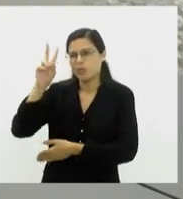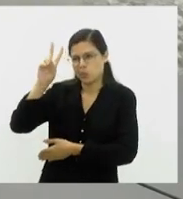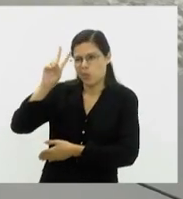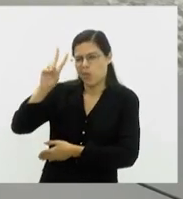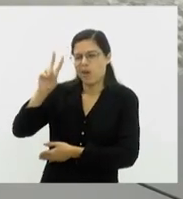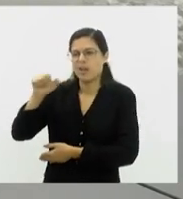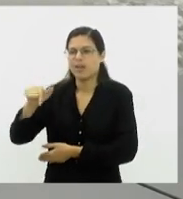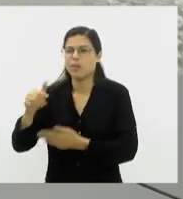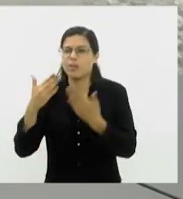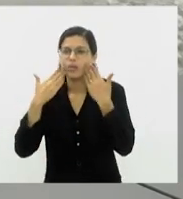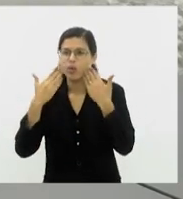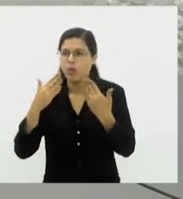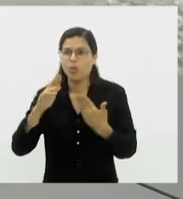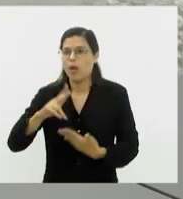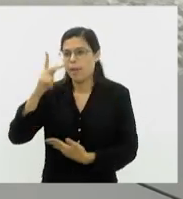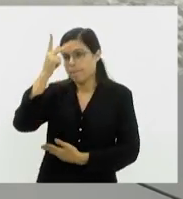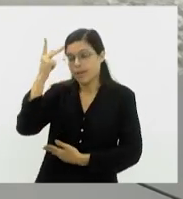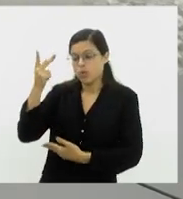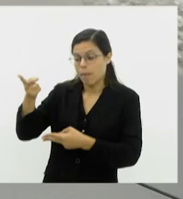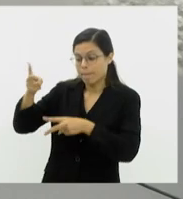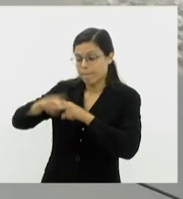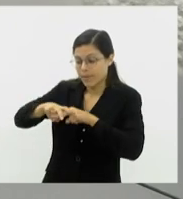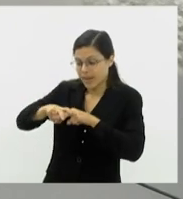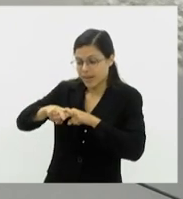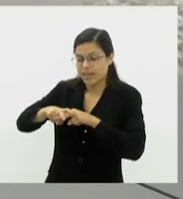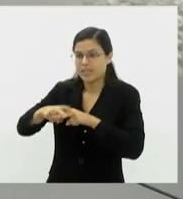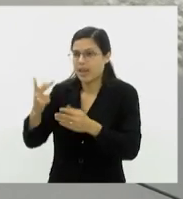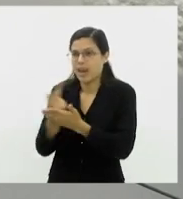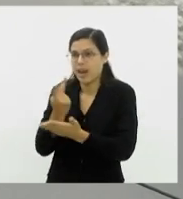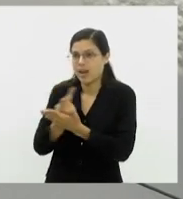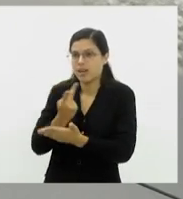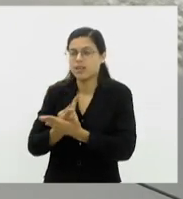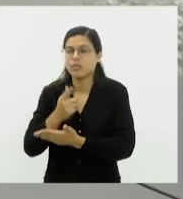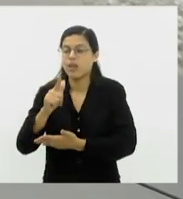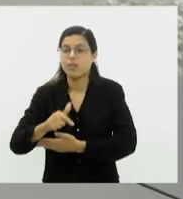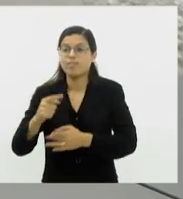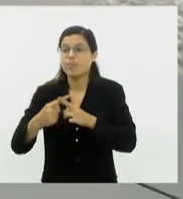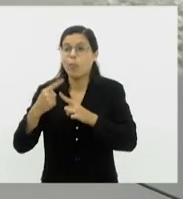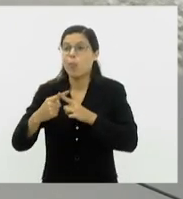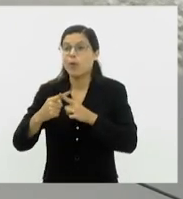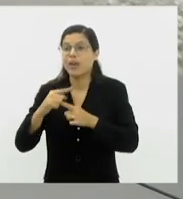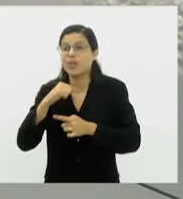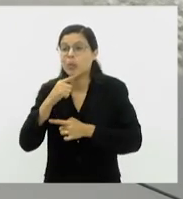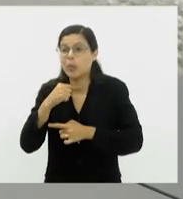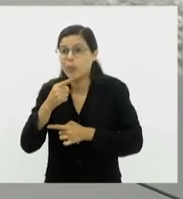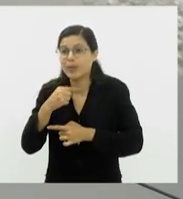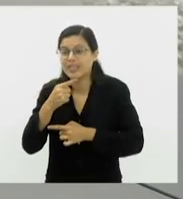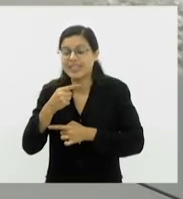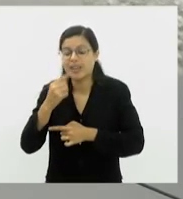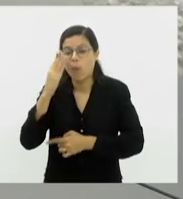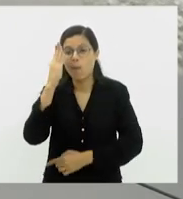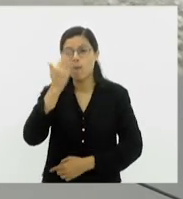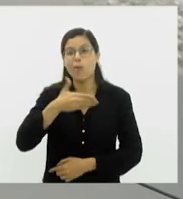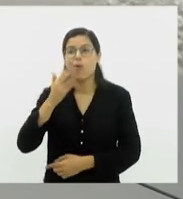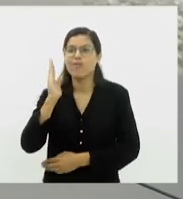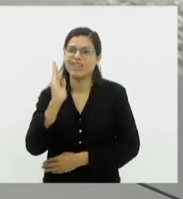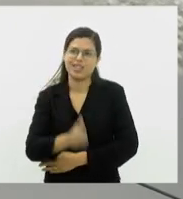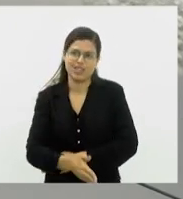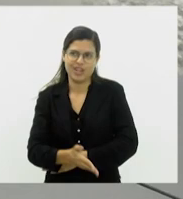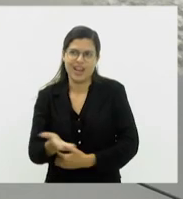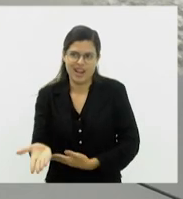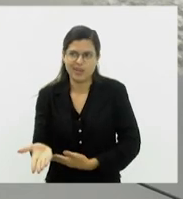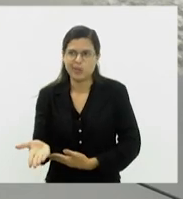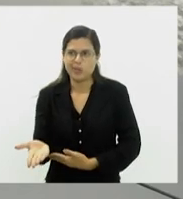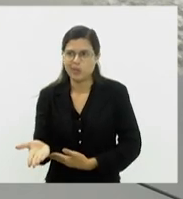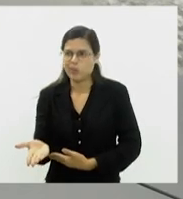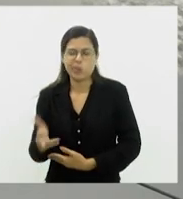que a pessoa foi presa injustamente e sim porque não conseguiram provar de uma forma direta que foi ela